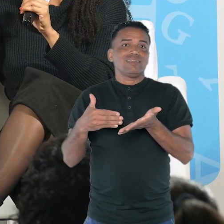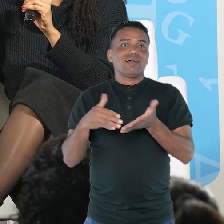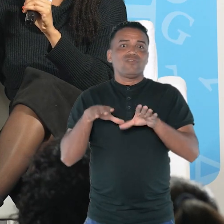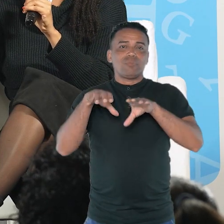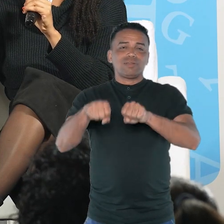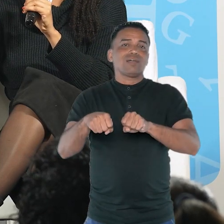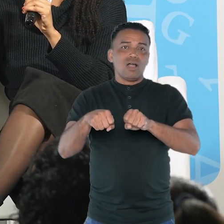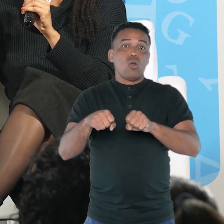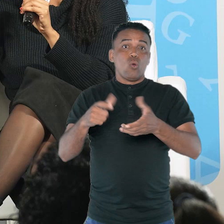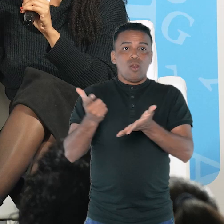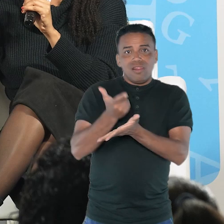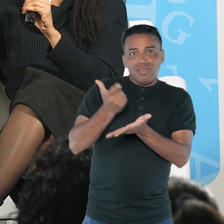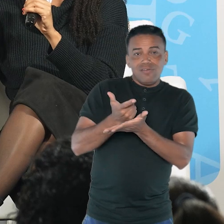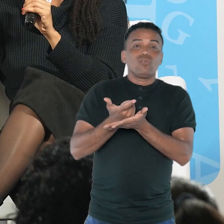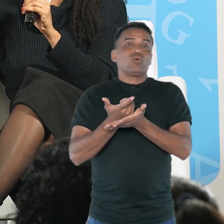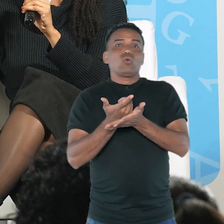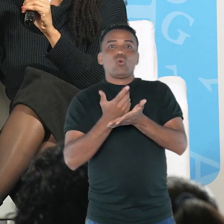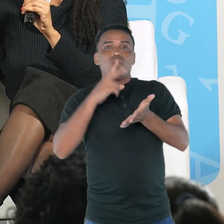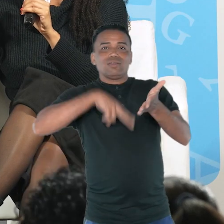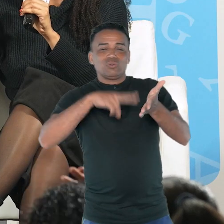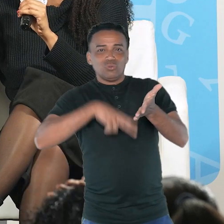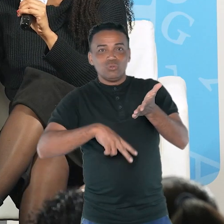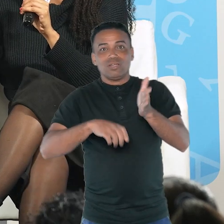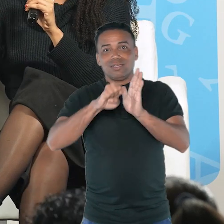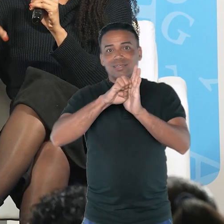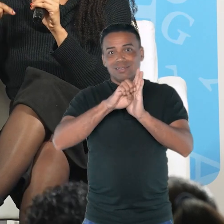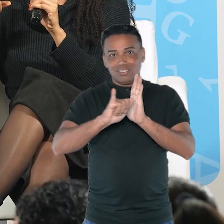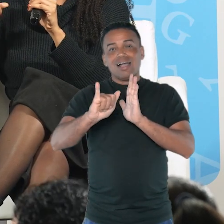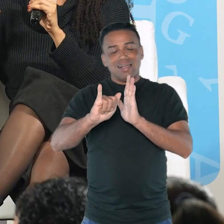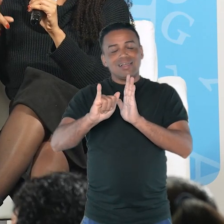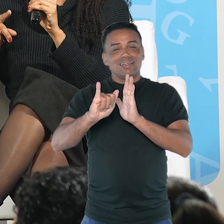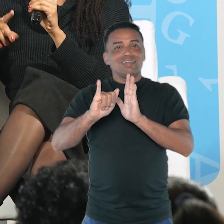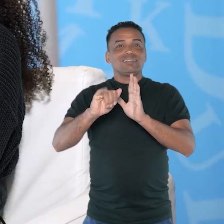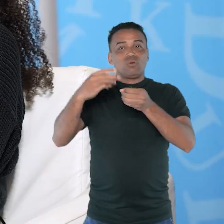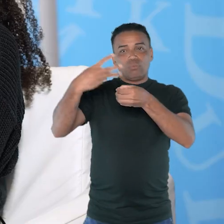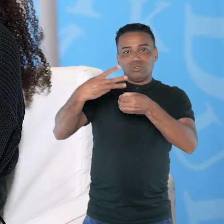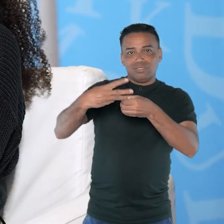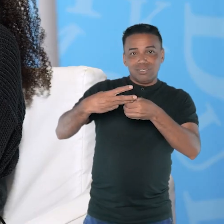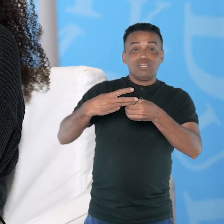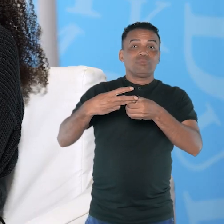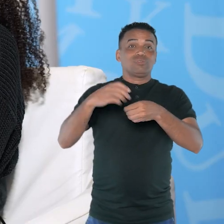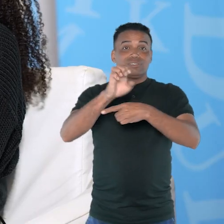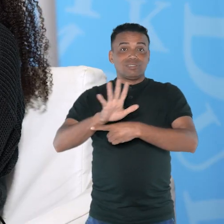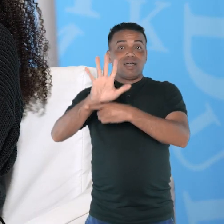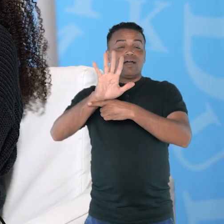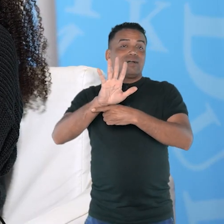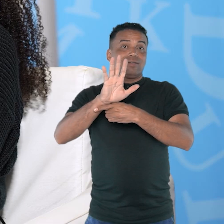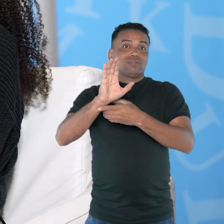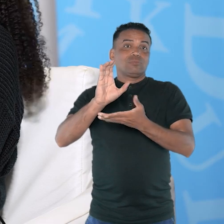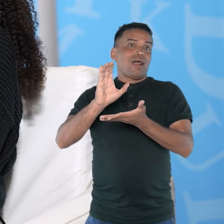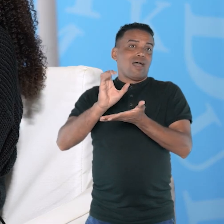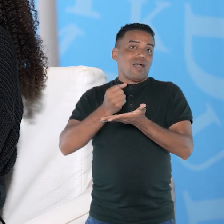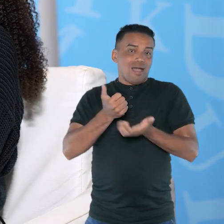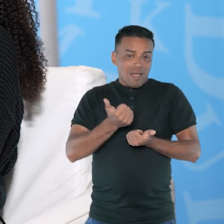no Ministério da Cultura. Então, esses editais temáticos da PNAB, que vão para os municípios e estados para apoio à publicação,